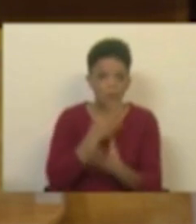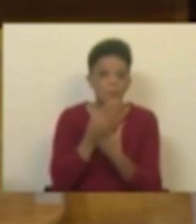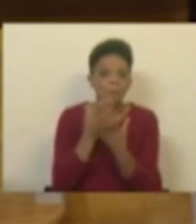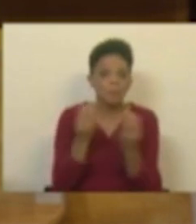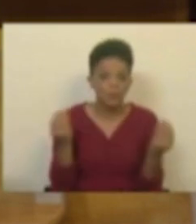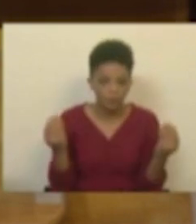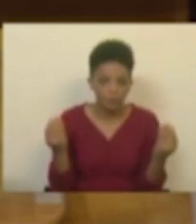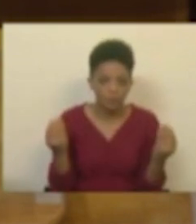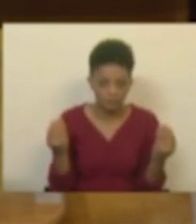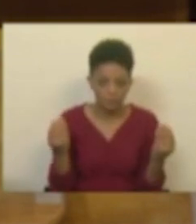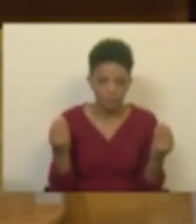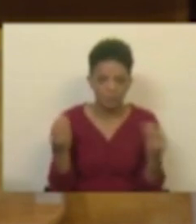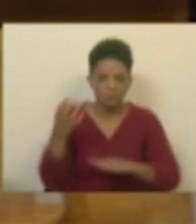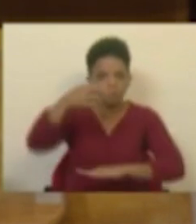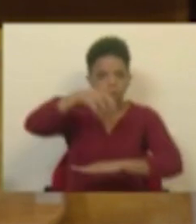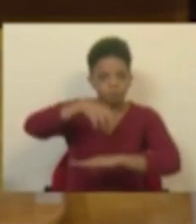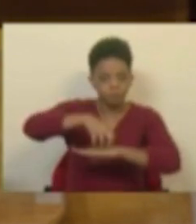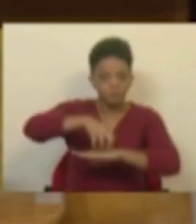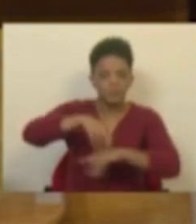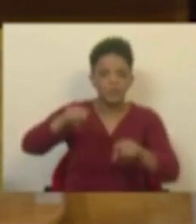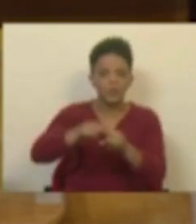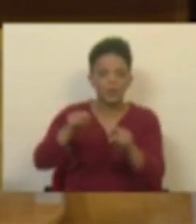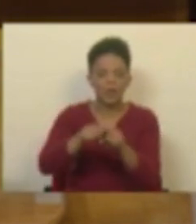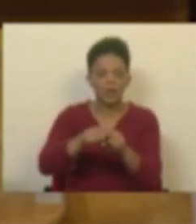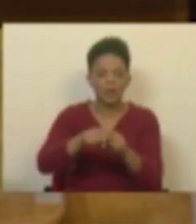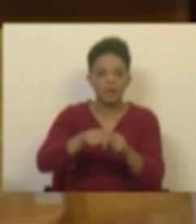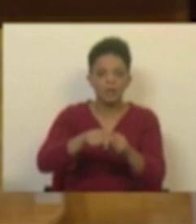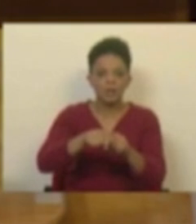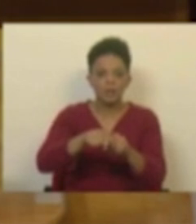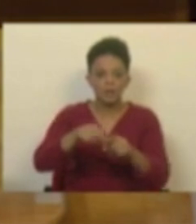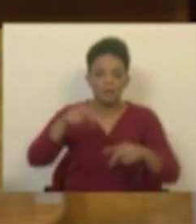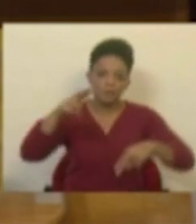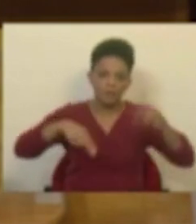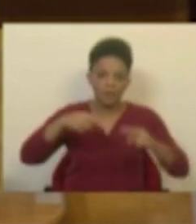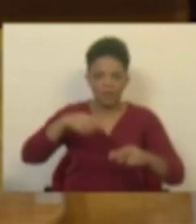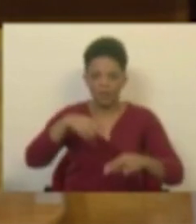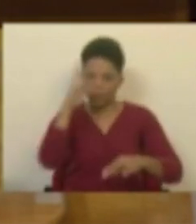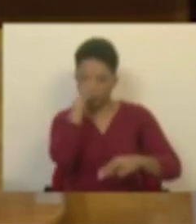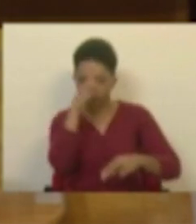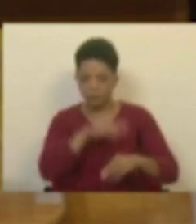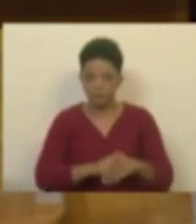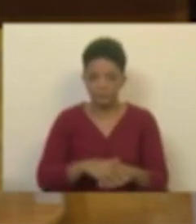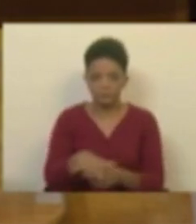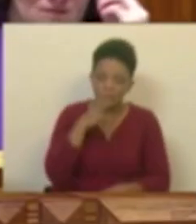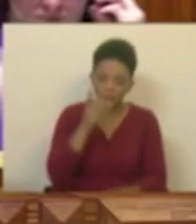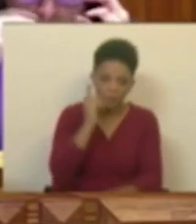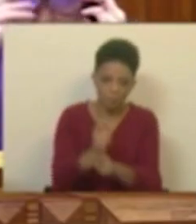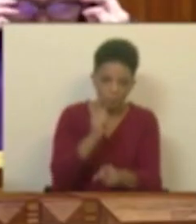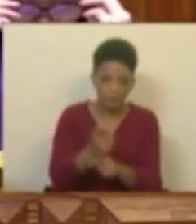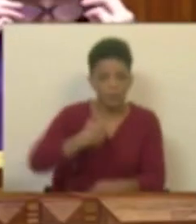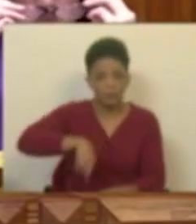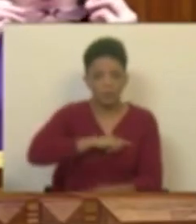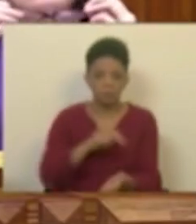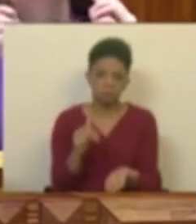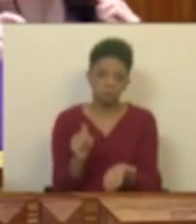deles com sedes em paraísos fiscais. Caso Alexandra Reis, mais €500.000. Nós